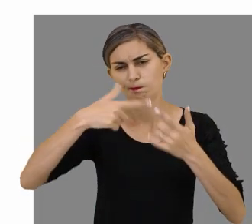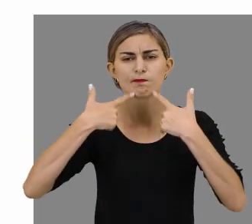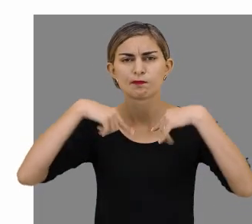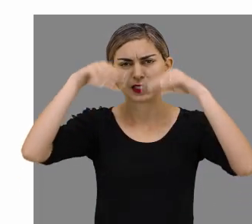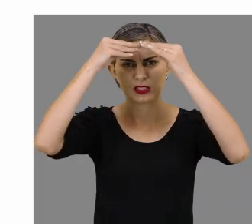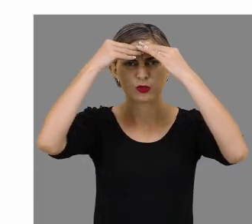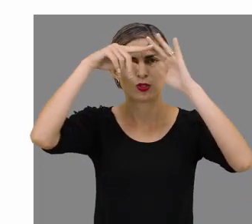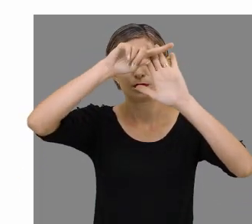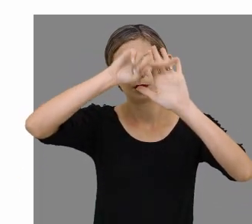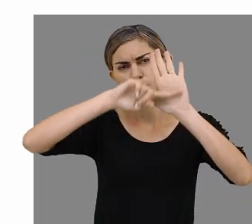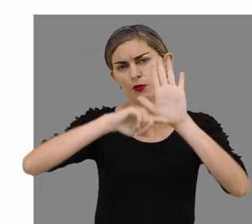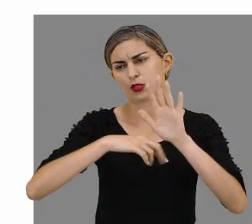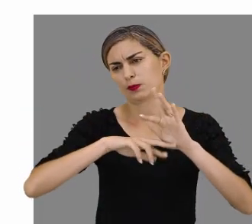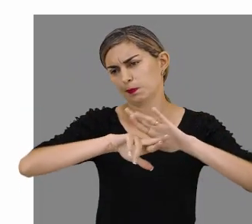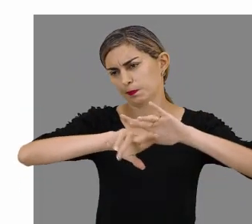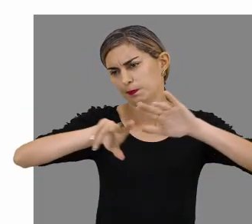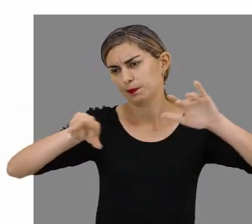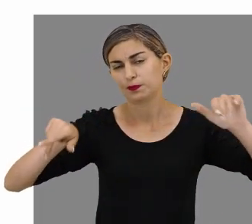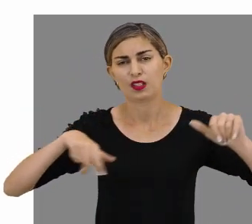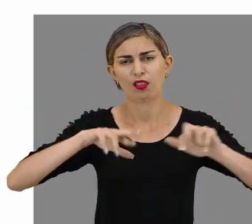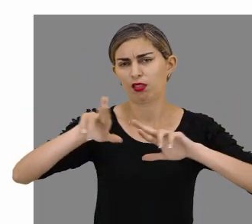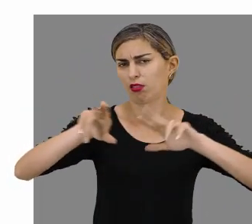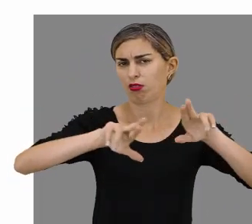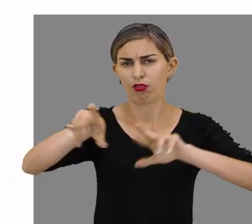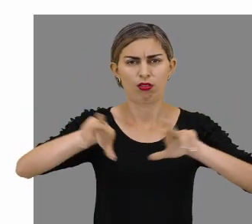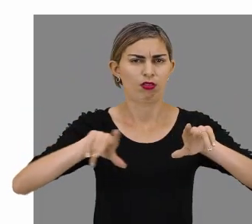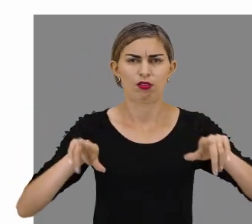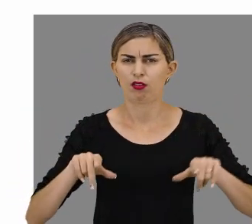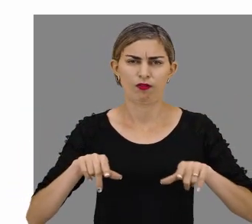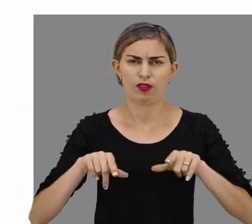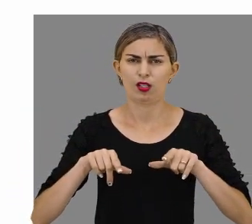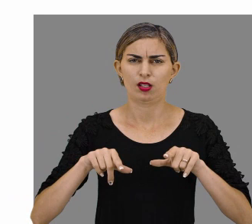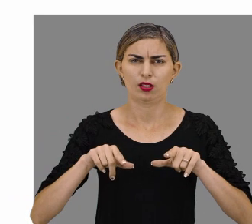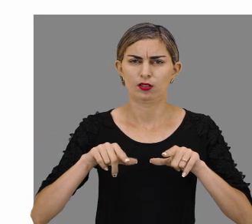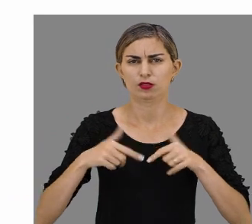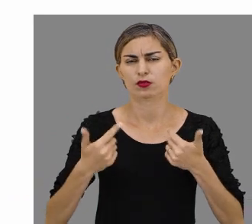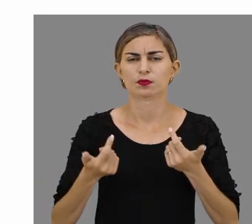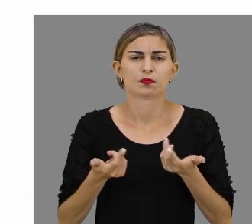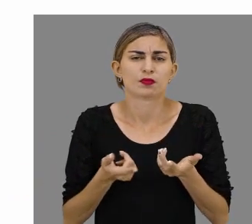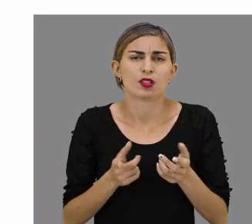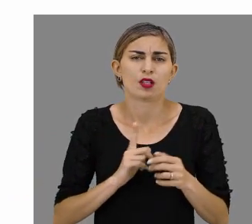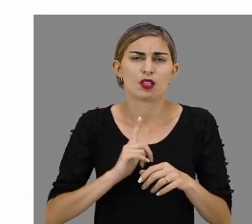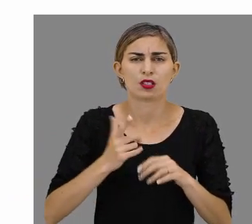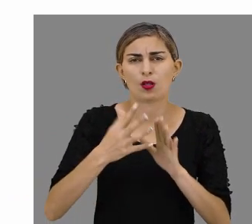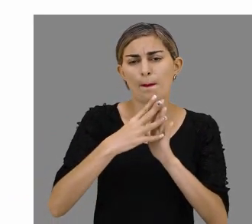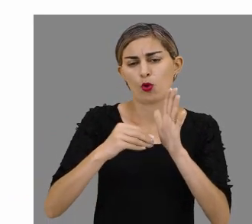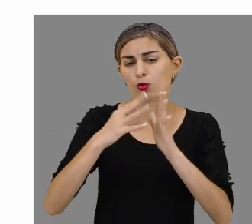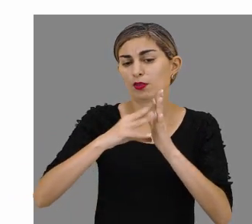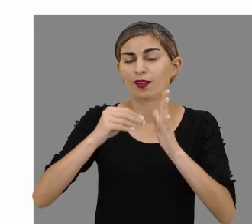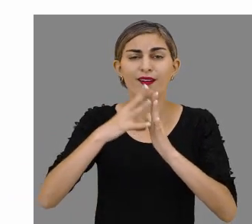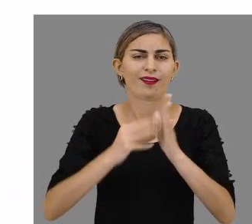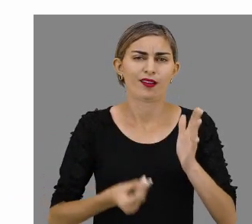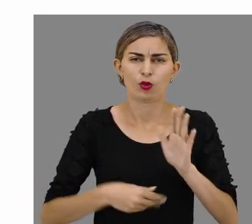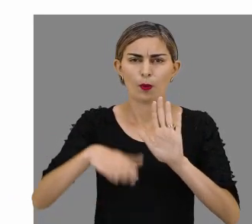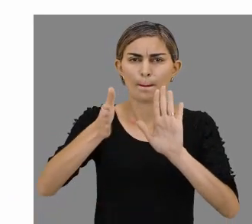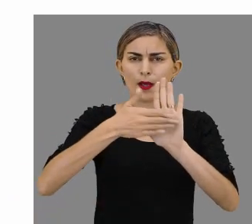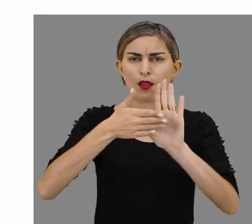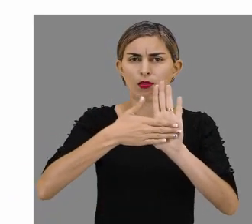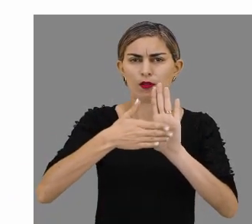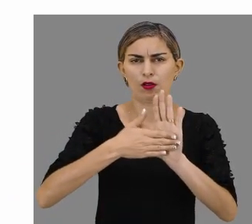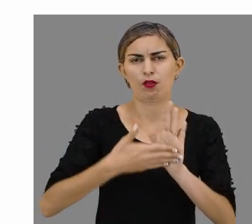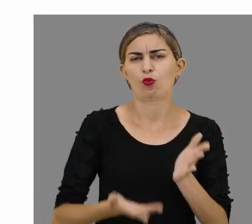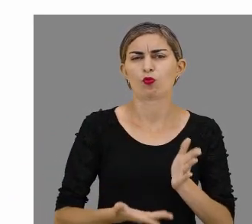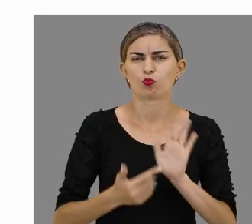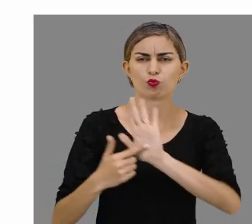diversas linguagens de programação que seguem diferentes tipos de paradigmas, que são modelos ou